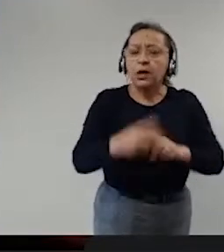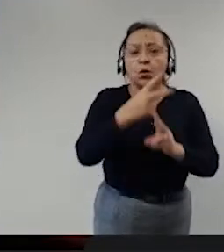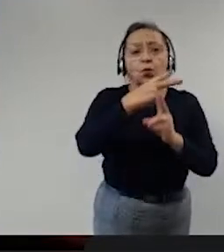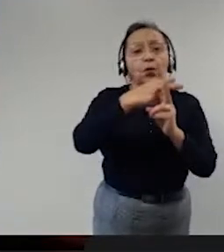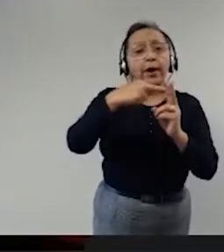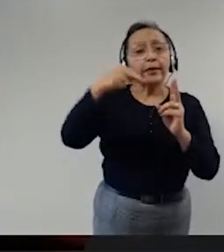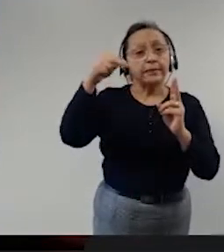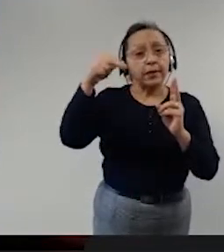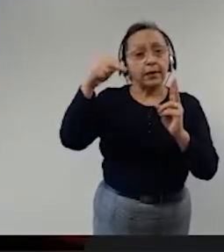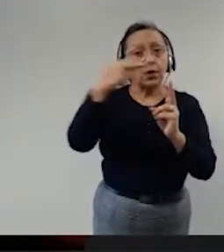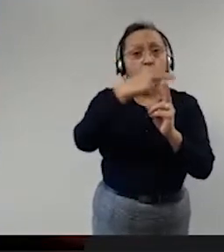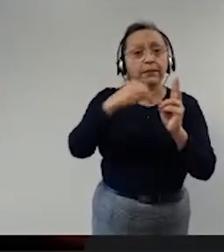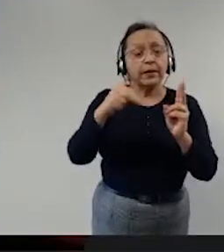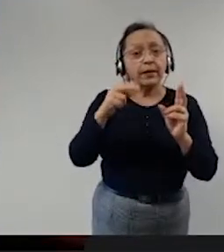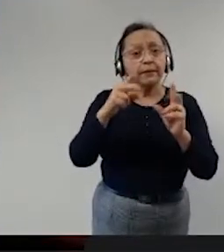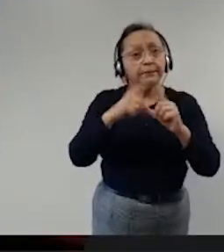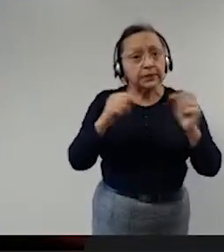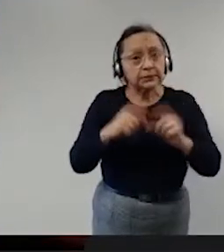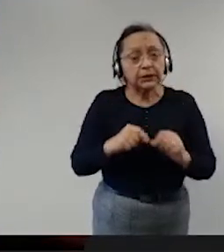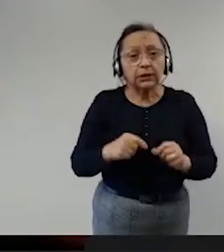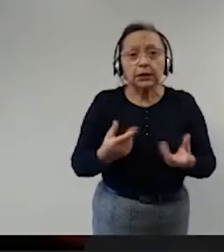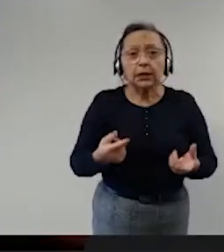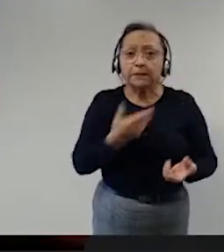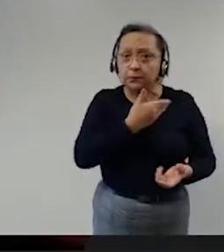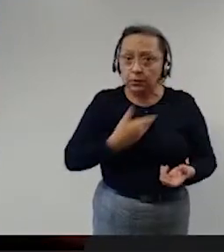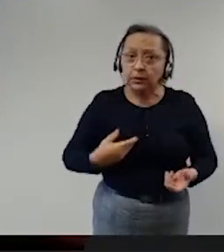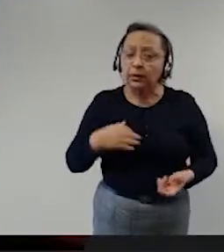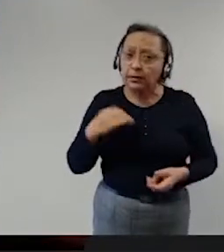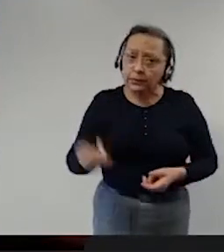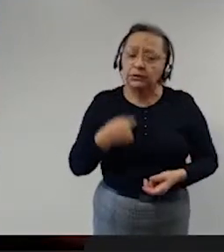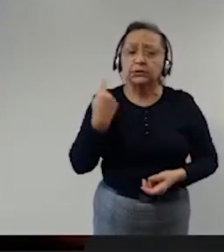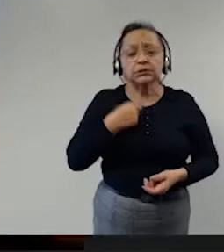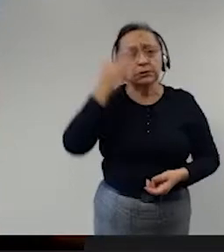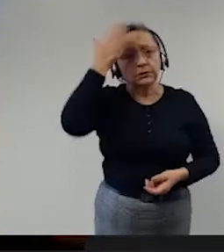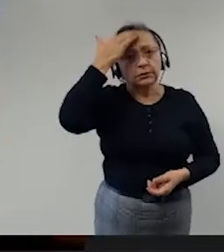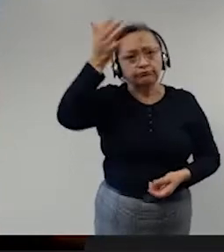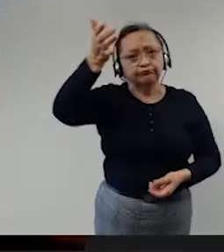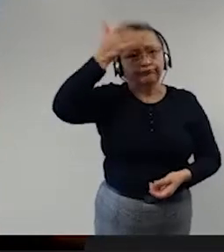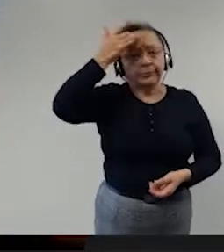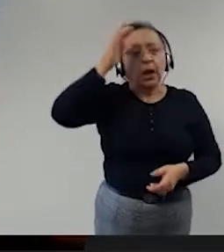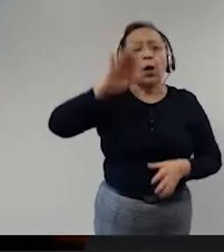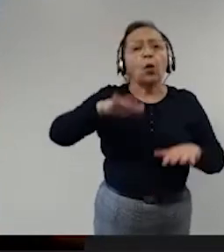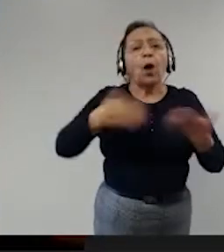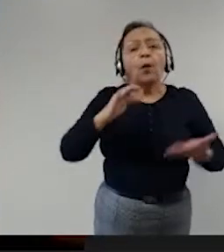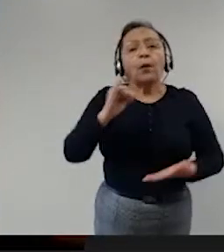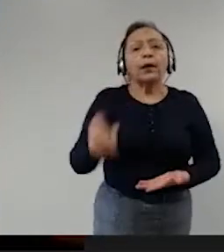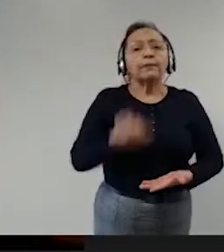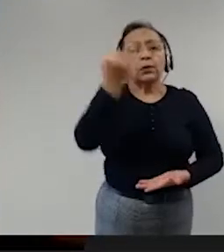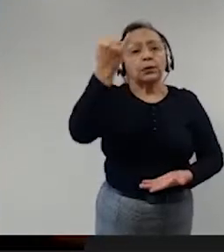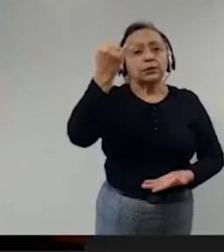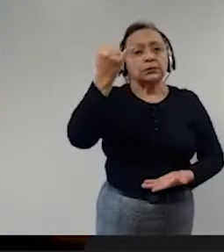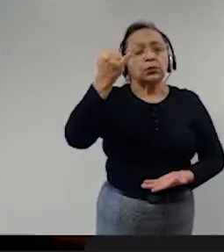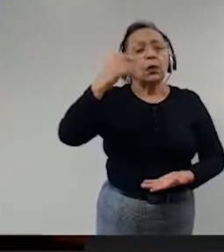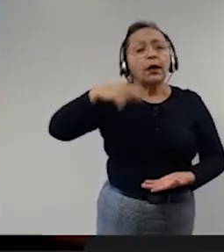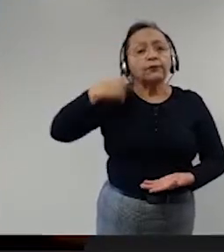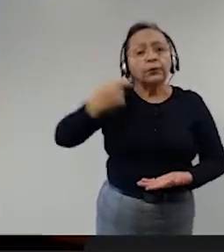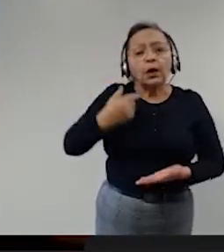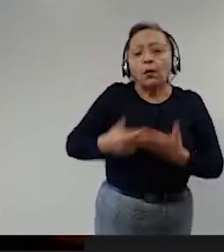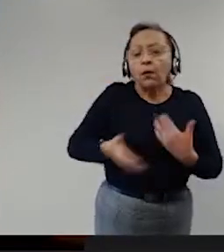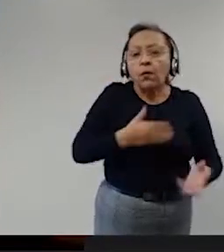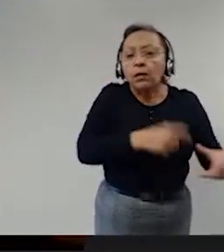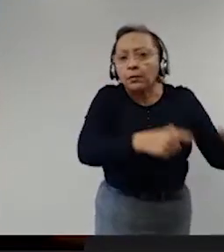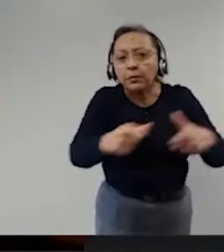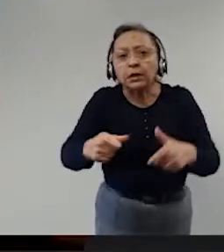Então, é fundamental que a gente tenha essa visão. Qual é a importância do advogado em qualquer momento, seja a